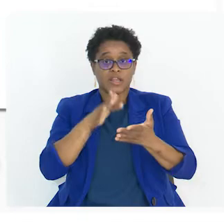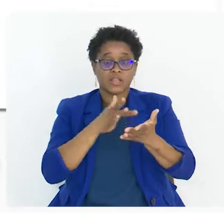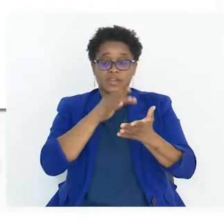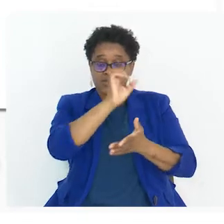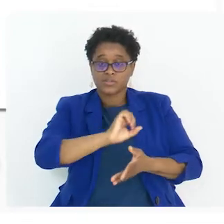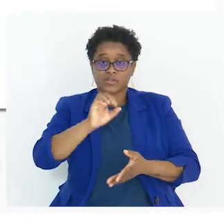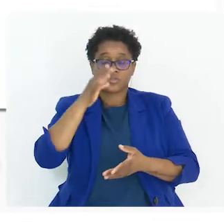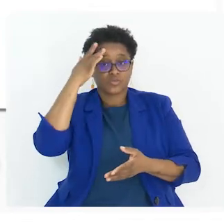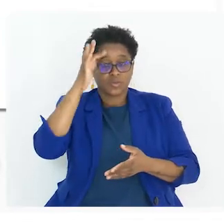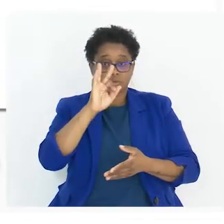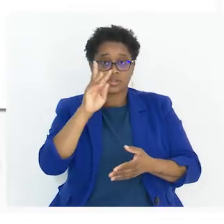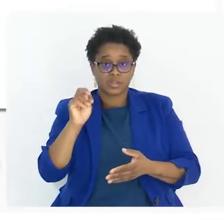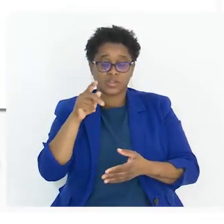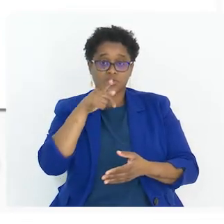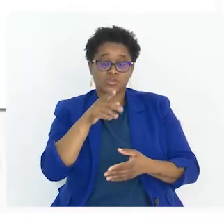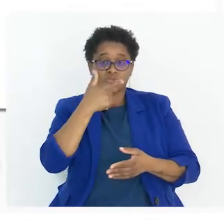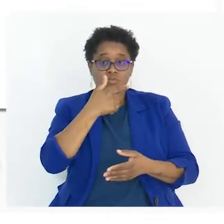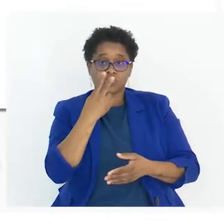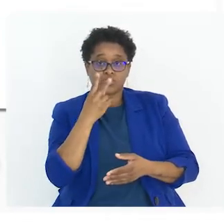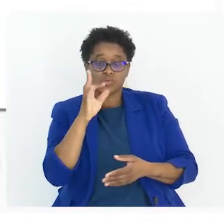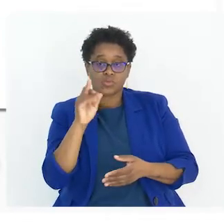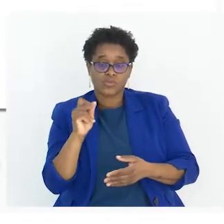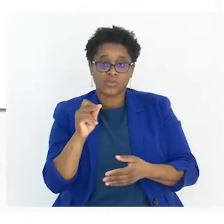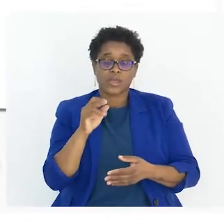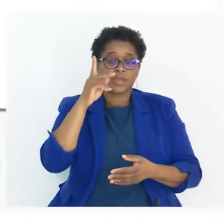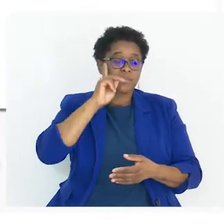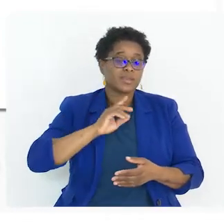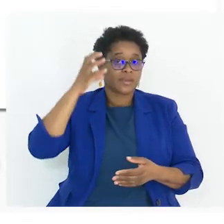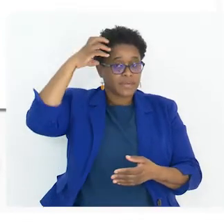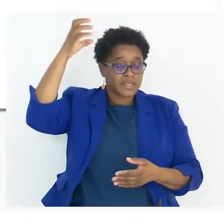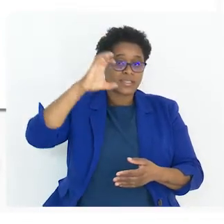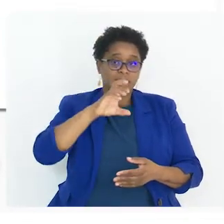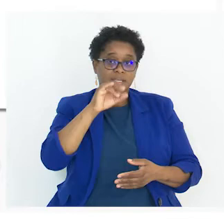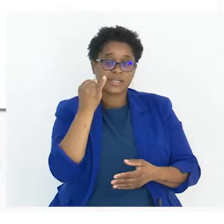43, Tufas, a Princesa Crioula. A parte final, temos aqui.